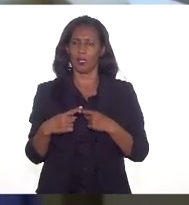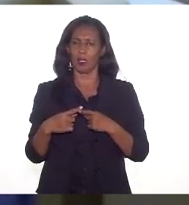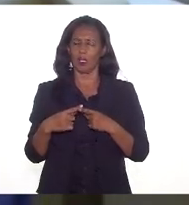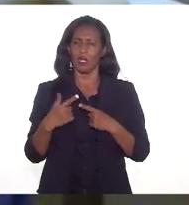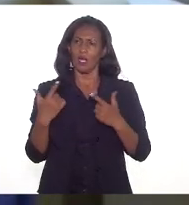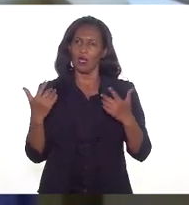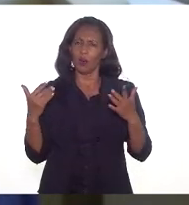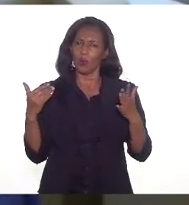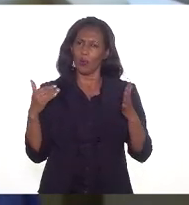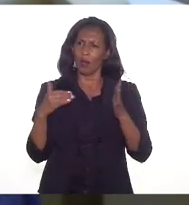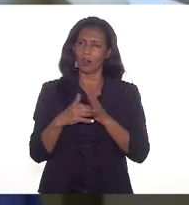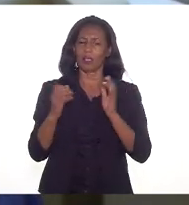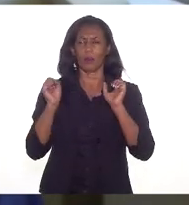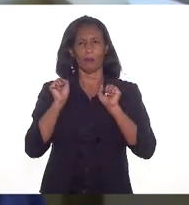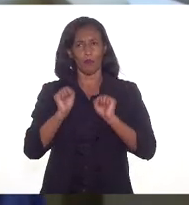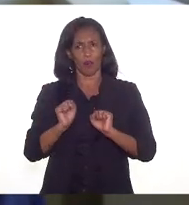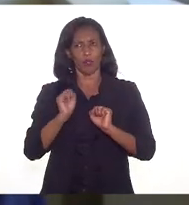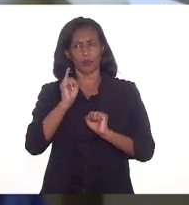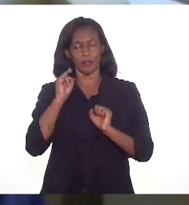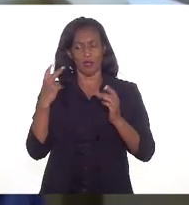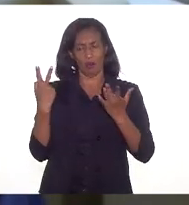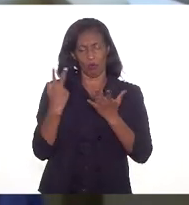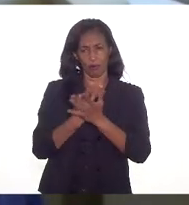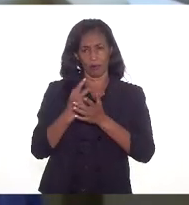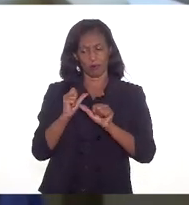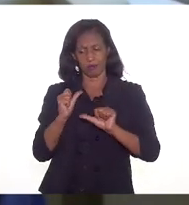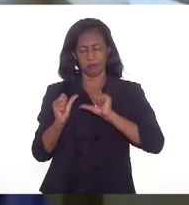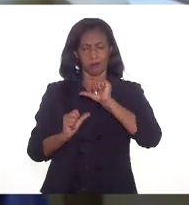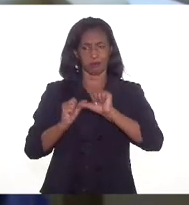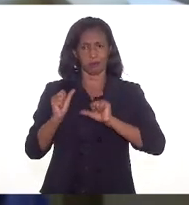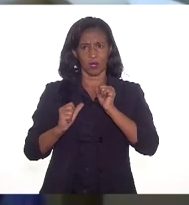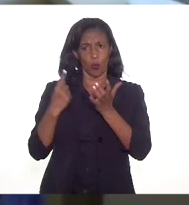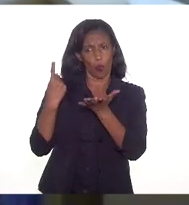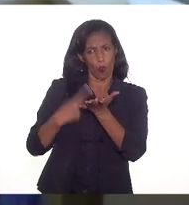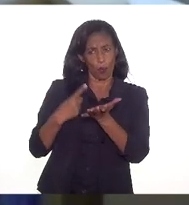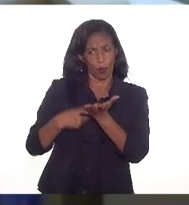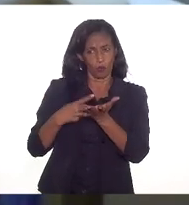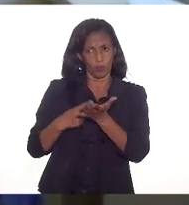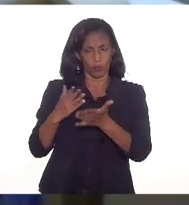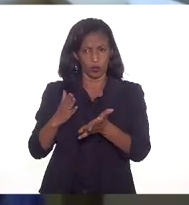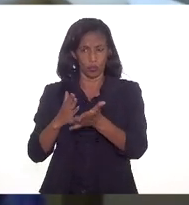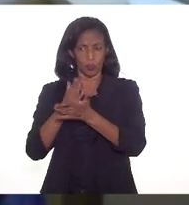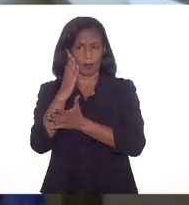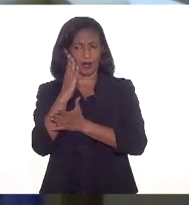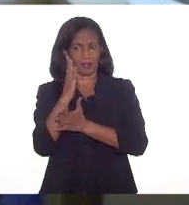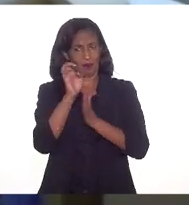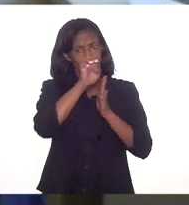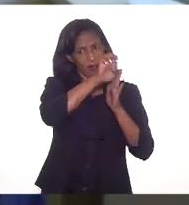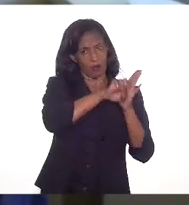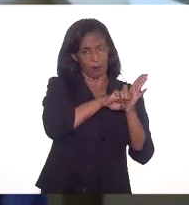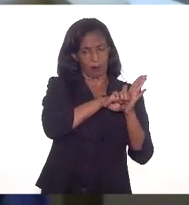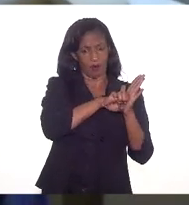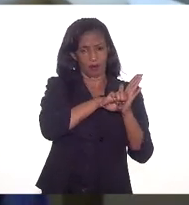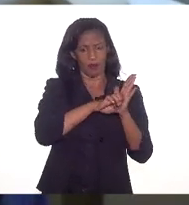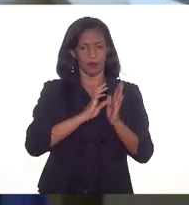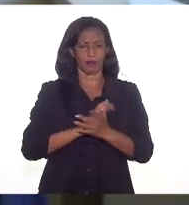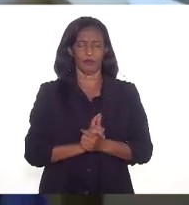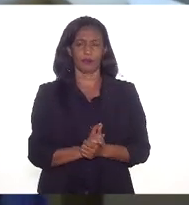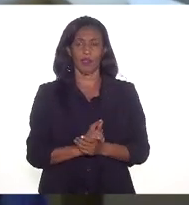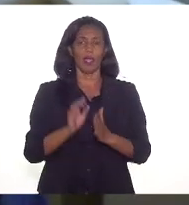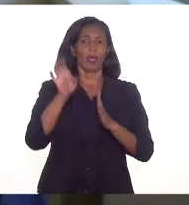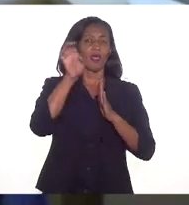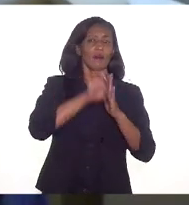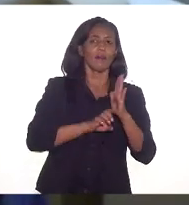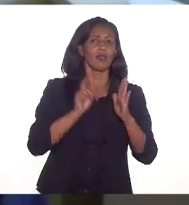se houver esse compromisso da gente aprová-la na fase de emendas. A emenda é o